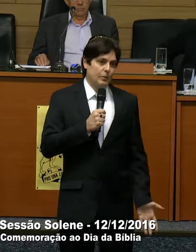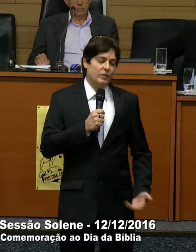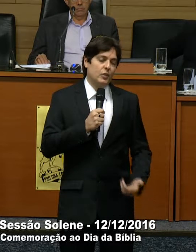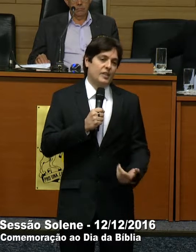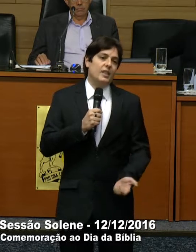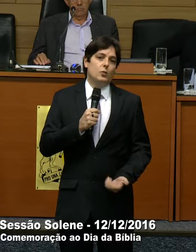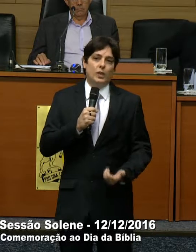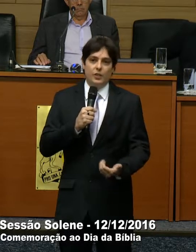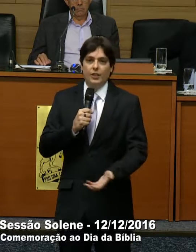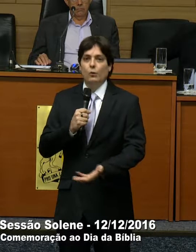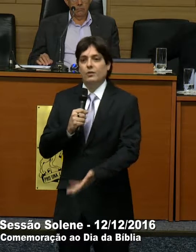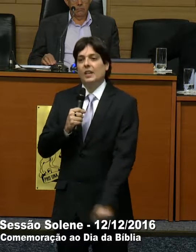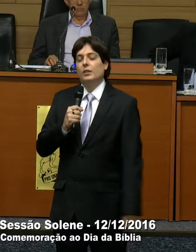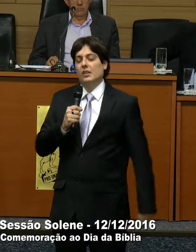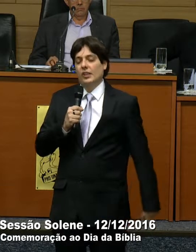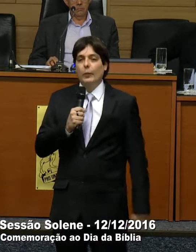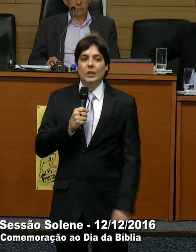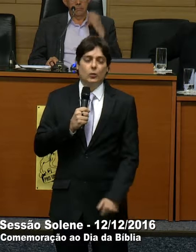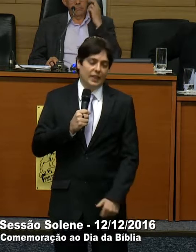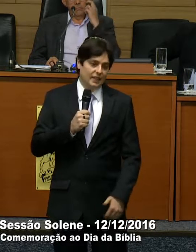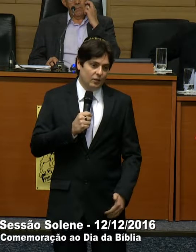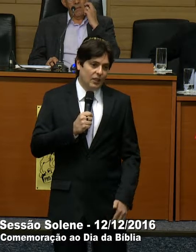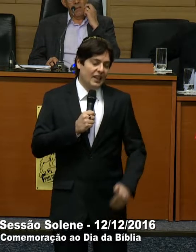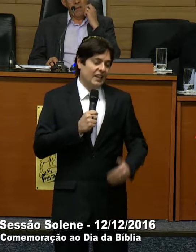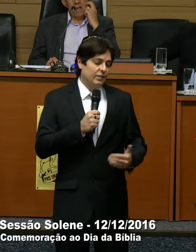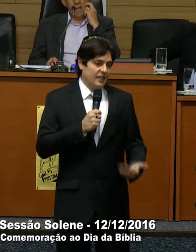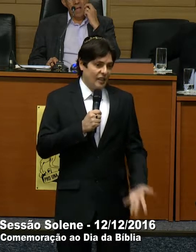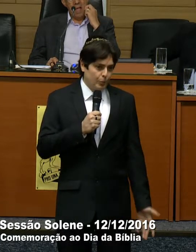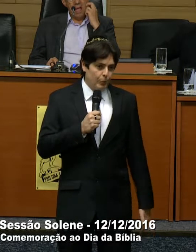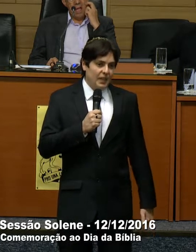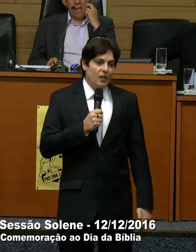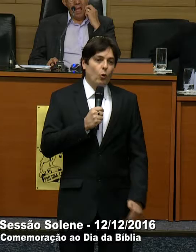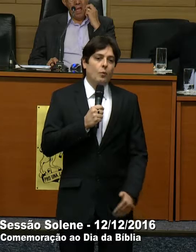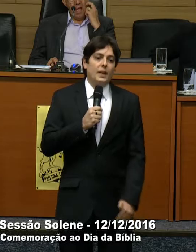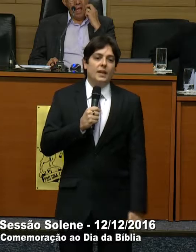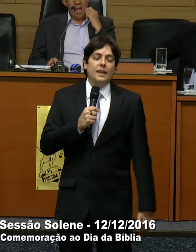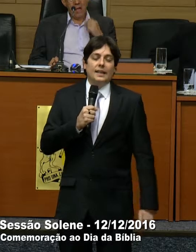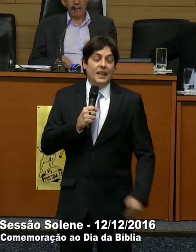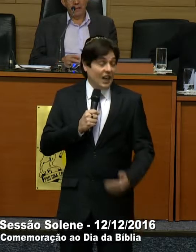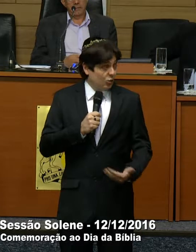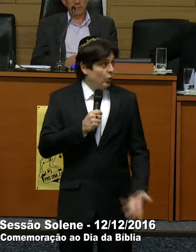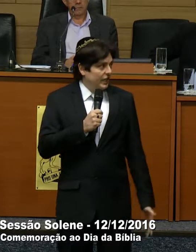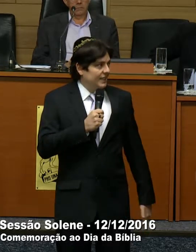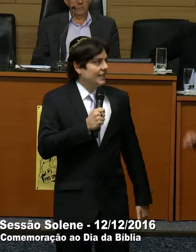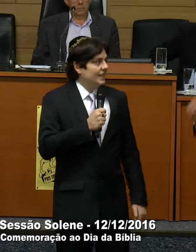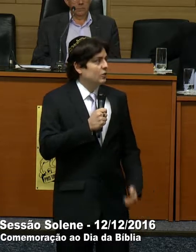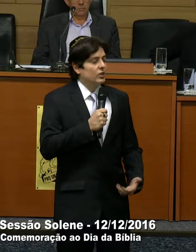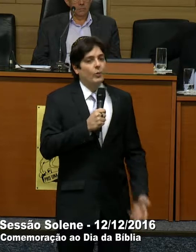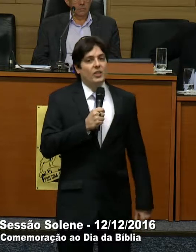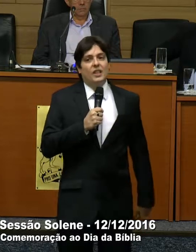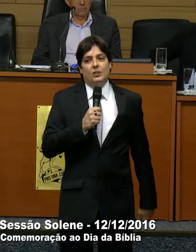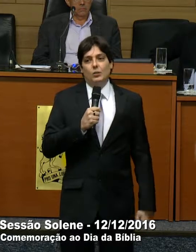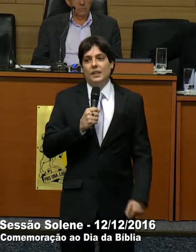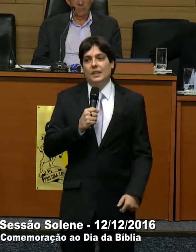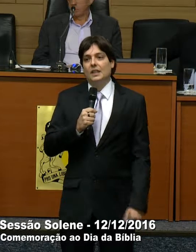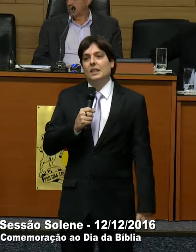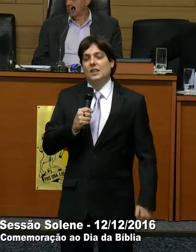37 e eu não era uma criança muito normal. Bom, não sou muito normal até hoje, mas assim, eu não era uma criança muito normal